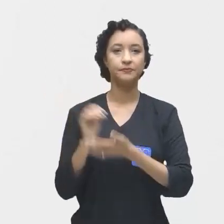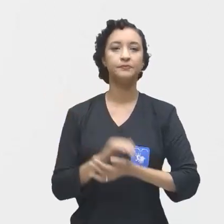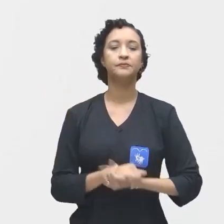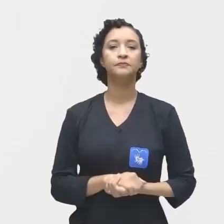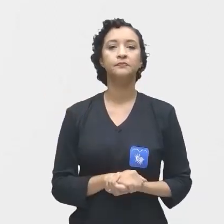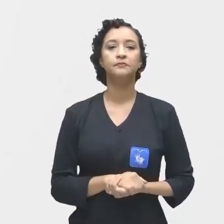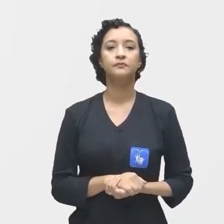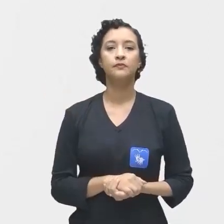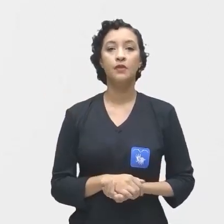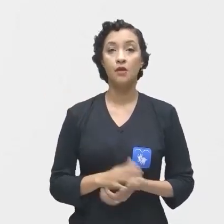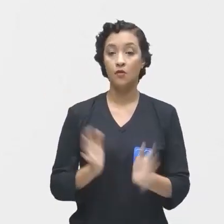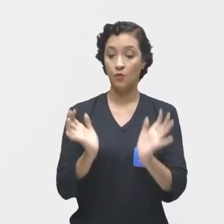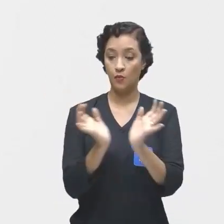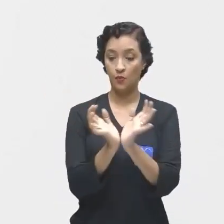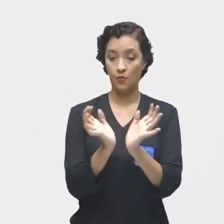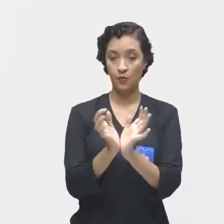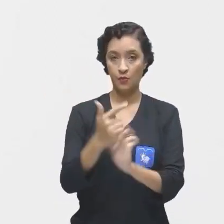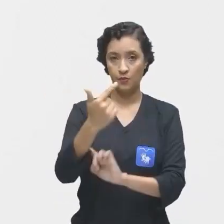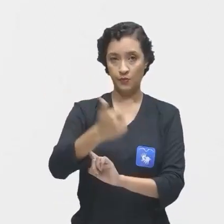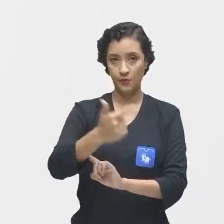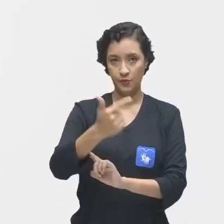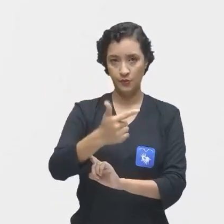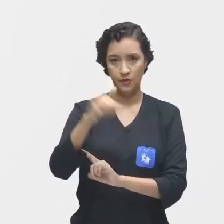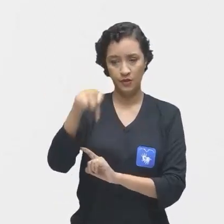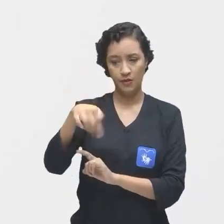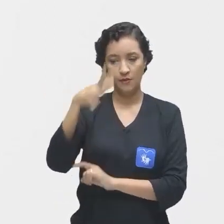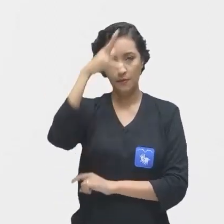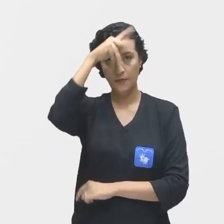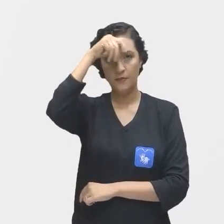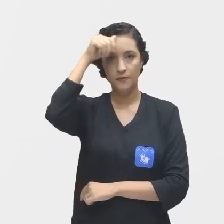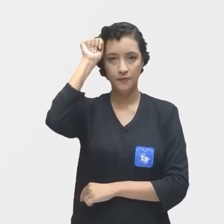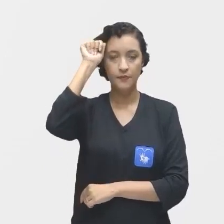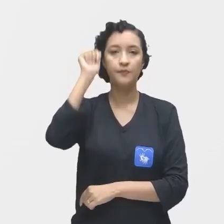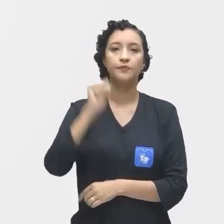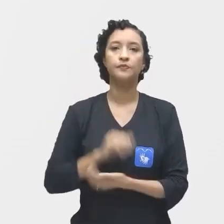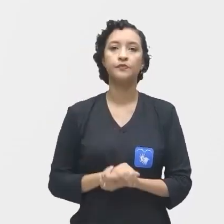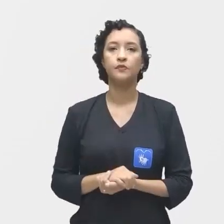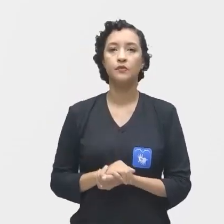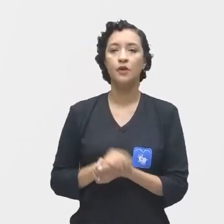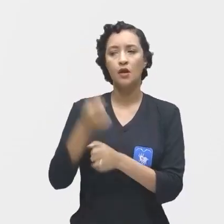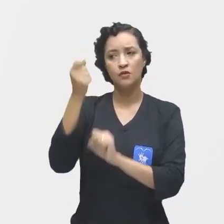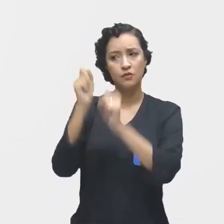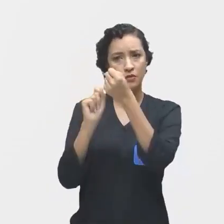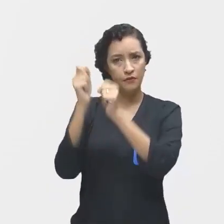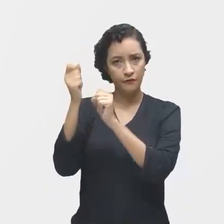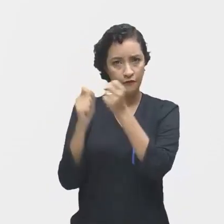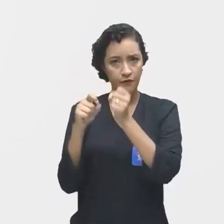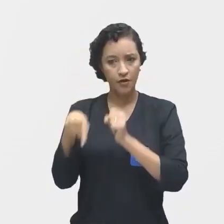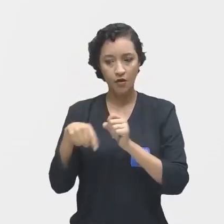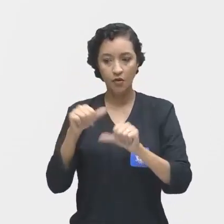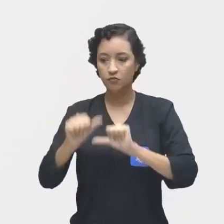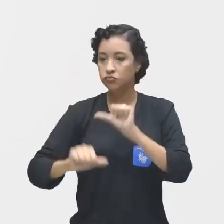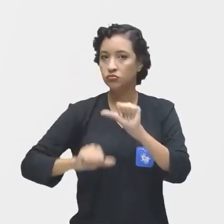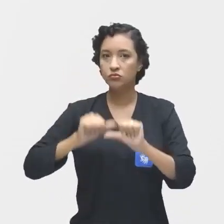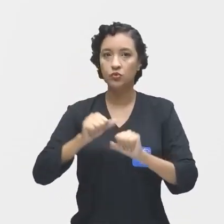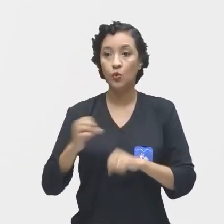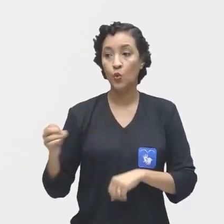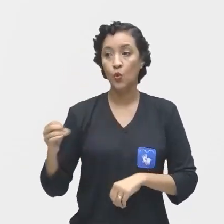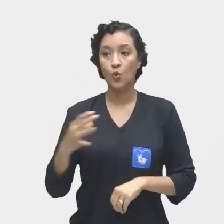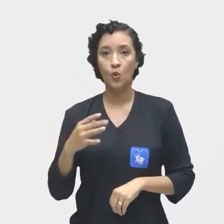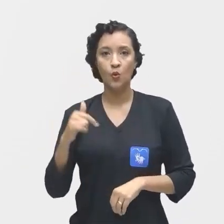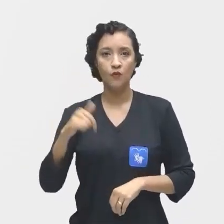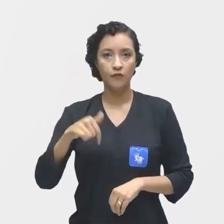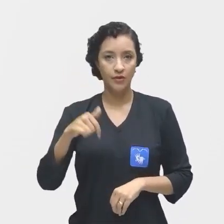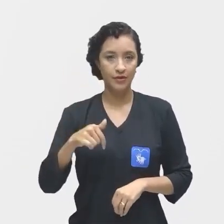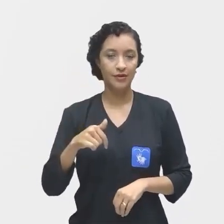O setor secundário no município de Manaus. A Zona Franca modernizou as fábricas de beneficiamento da castanha